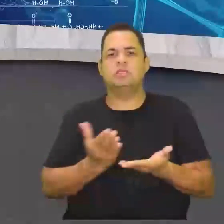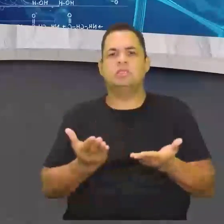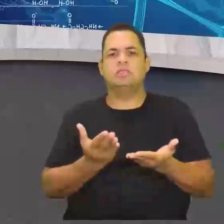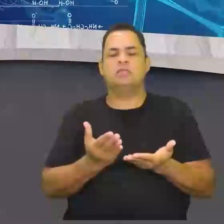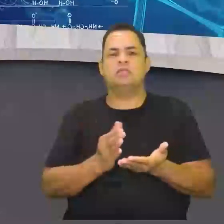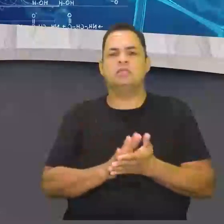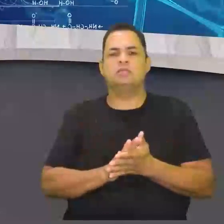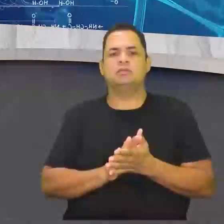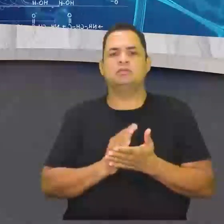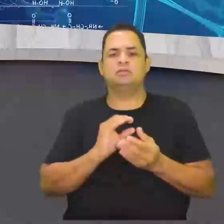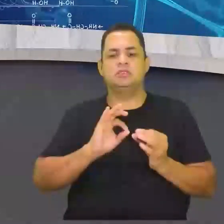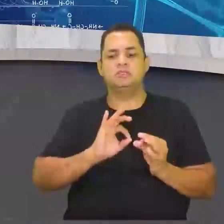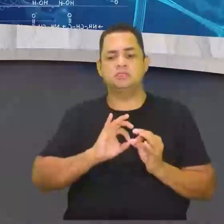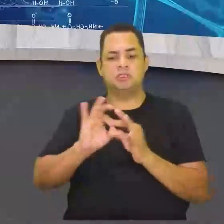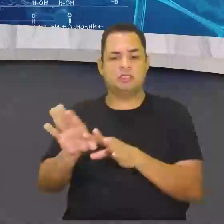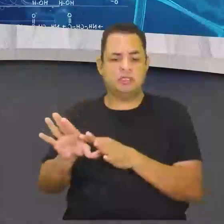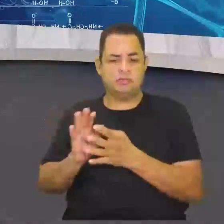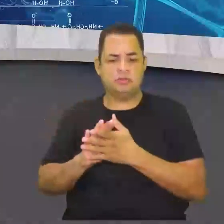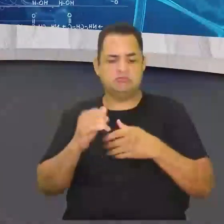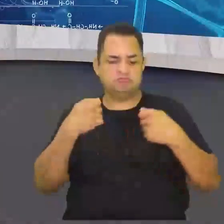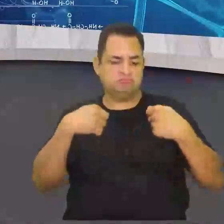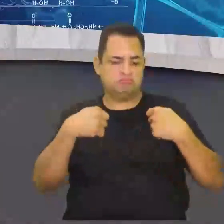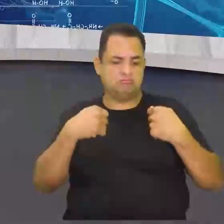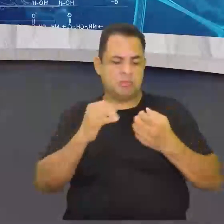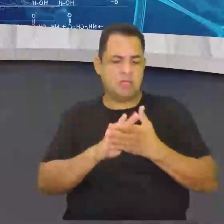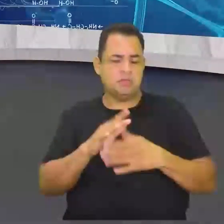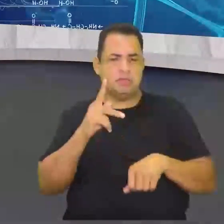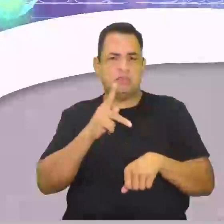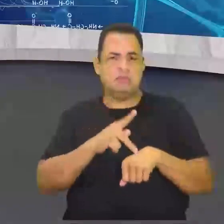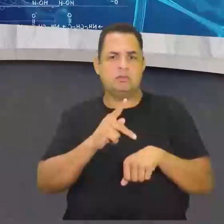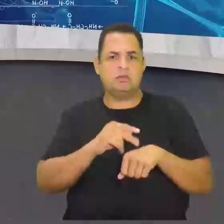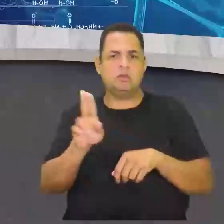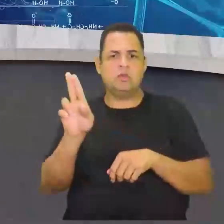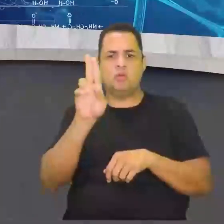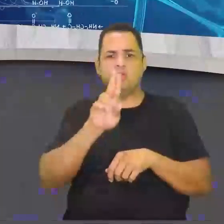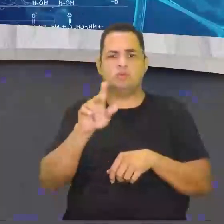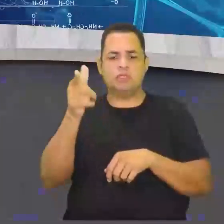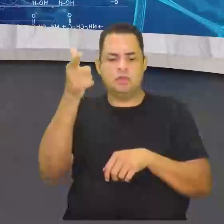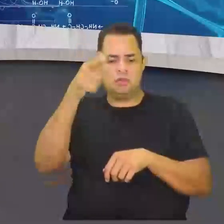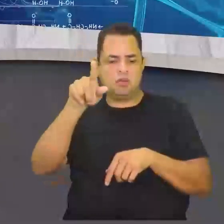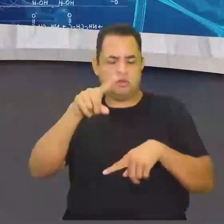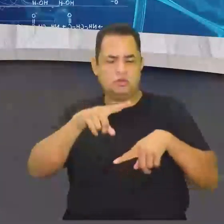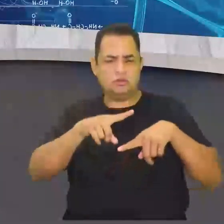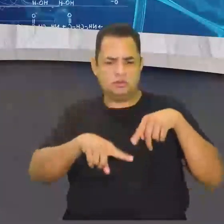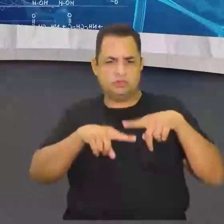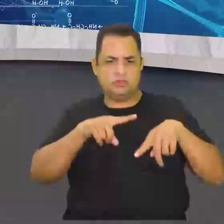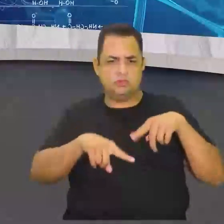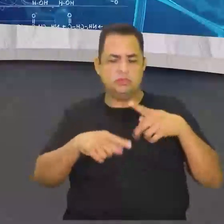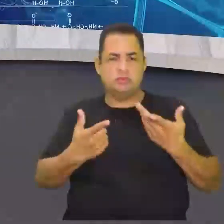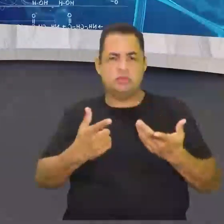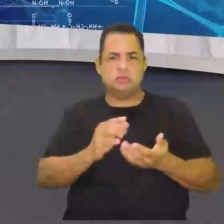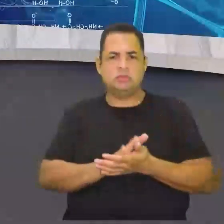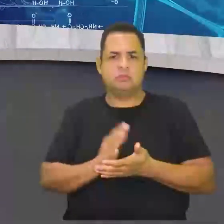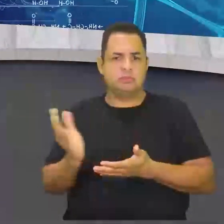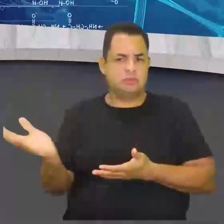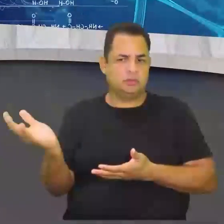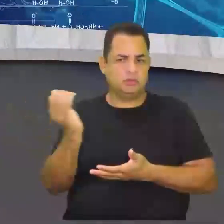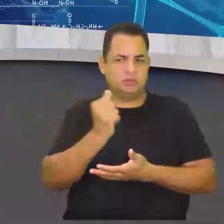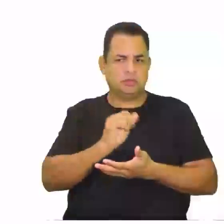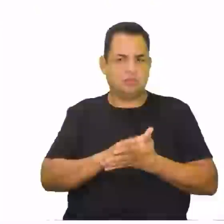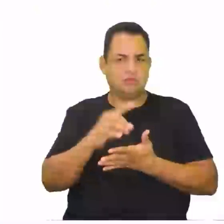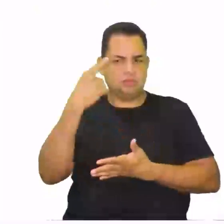largasse a necessidade que ele tinha do uso das pedras e passou a usar outros instrumentos. Então, vamos lá para a